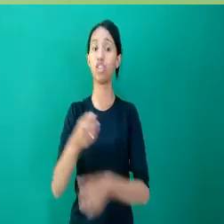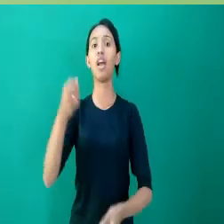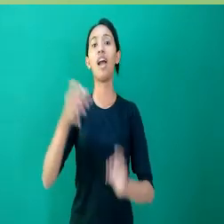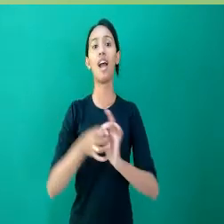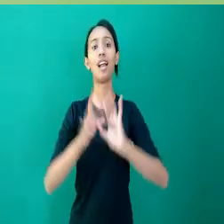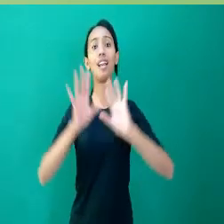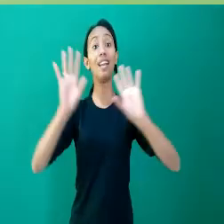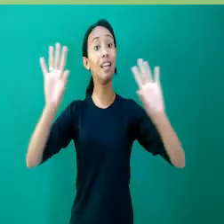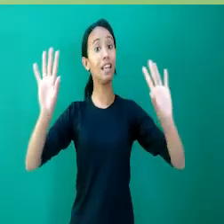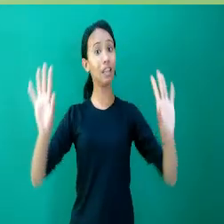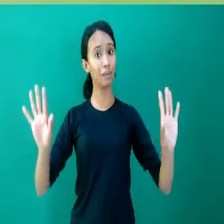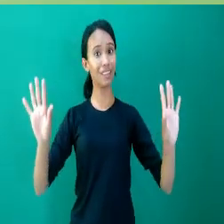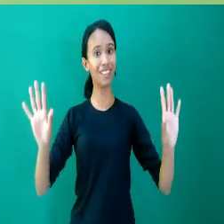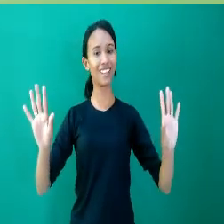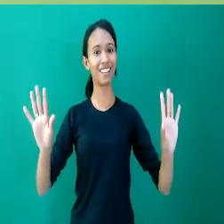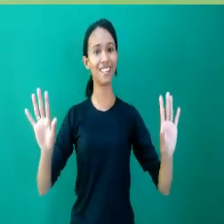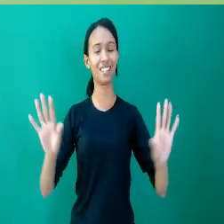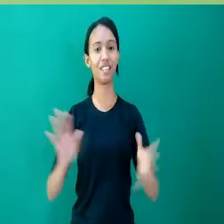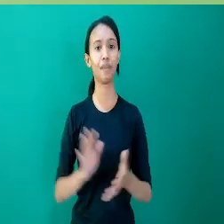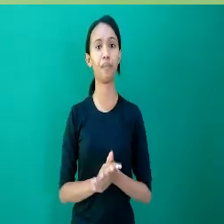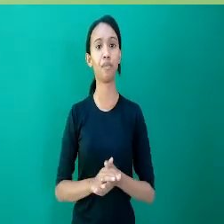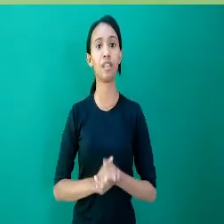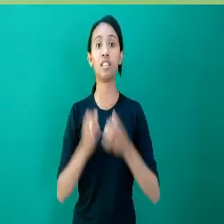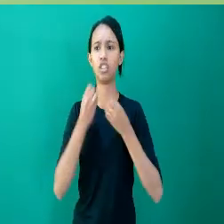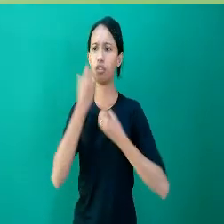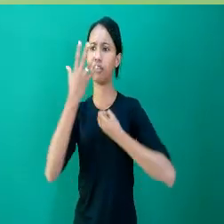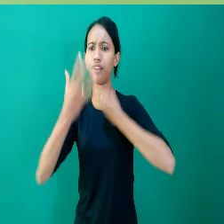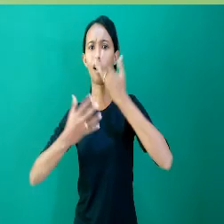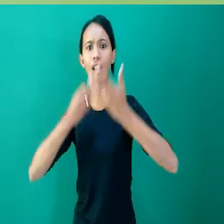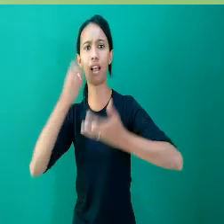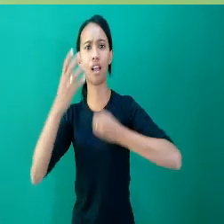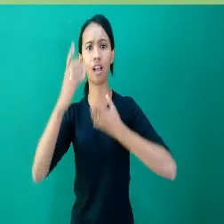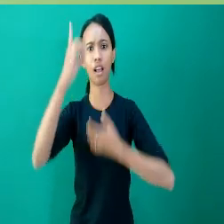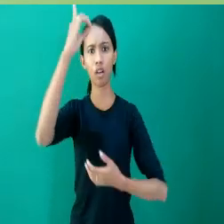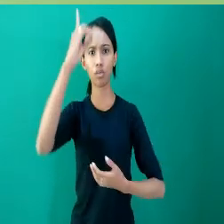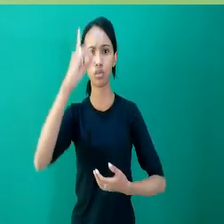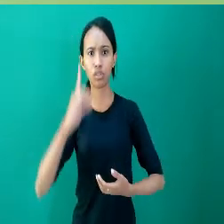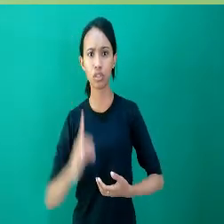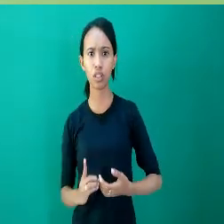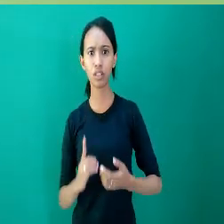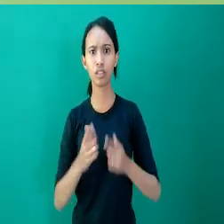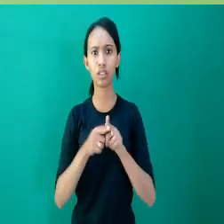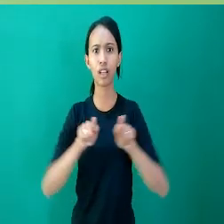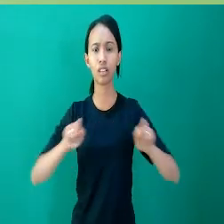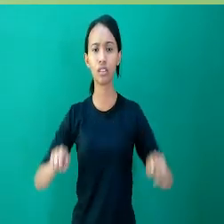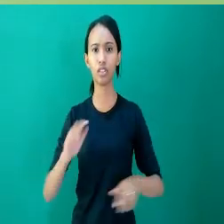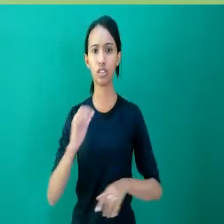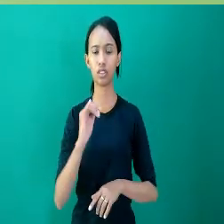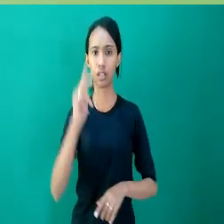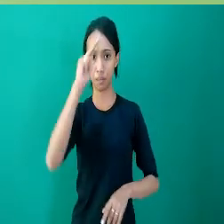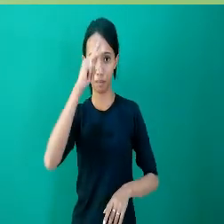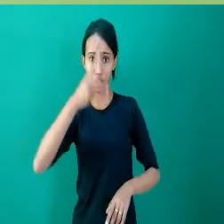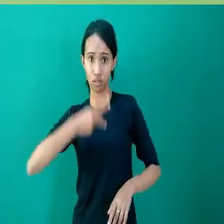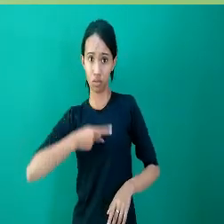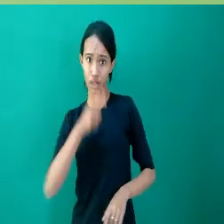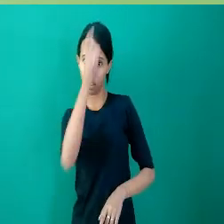defendida. Essa liberdade de expressão, os direitos e garantias individuais do